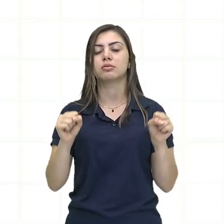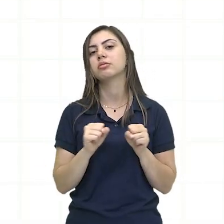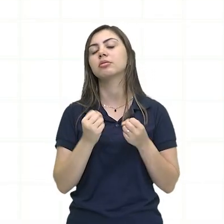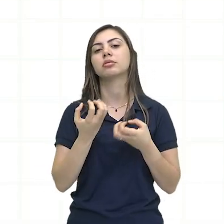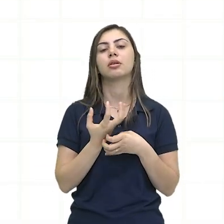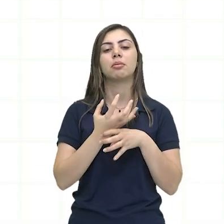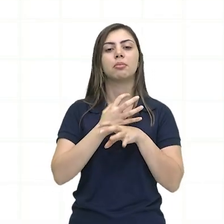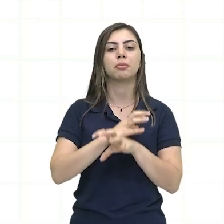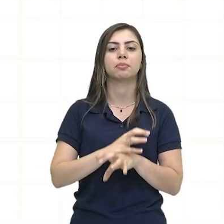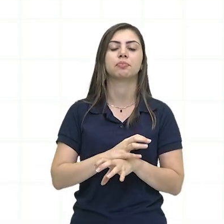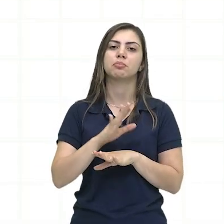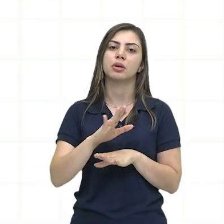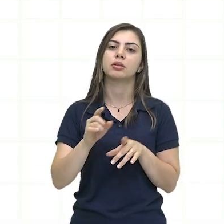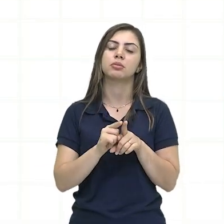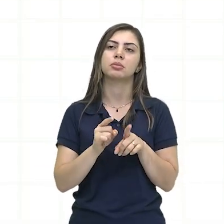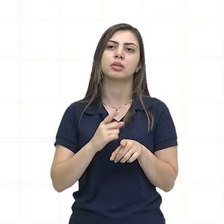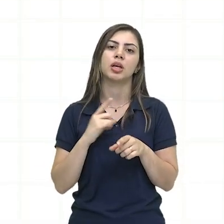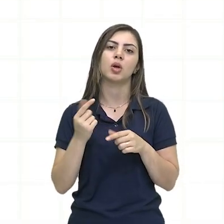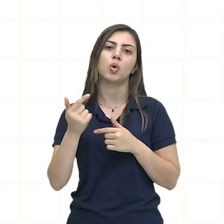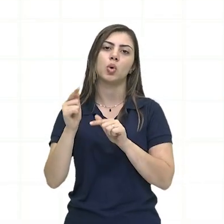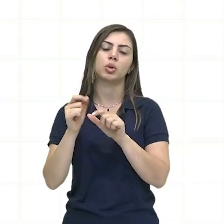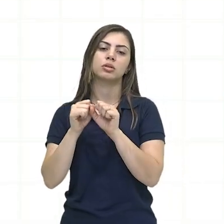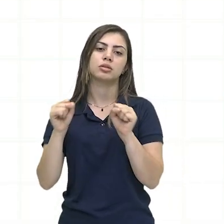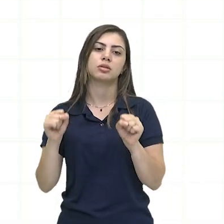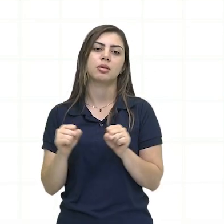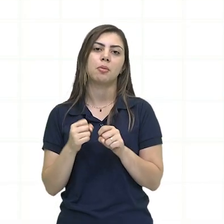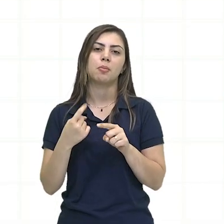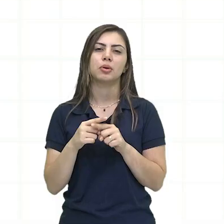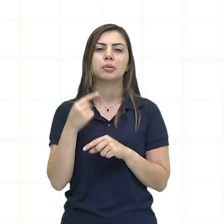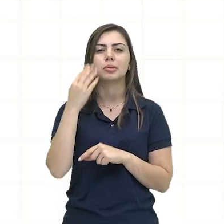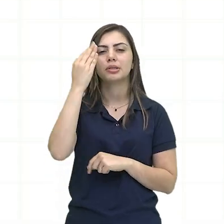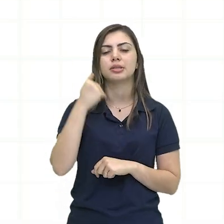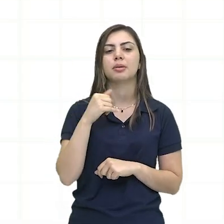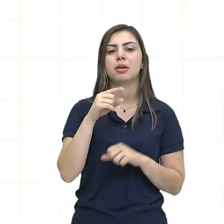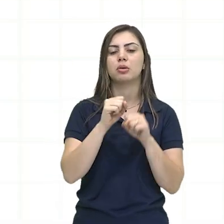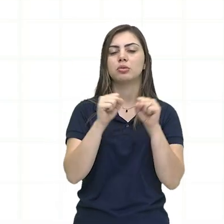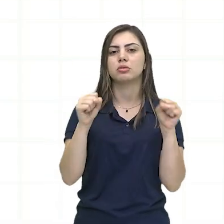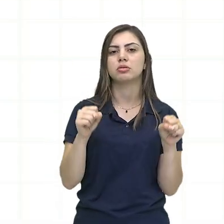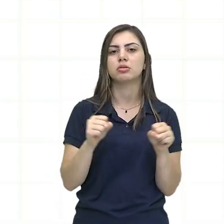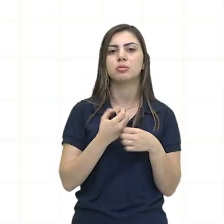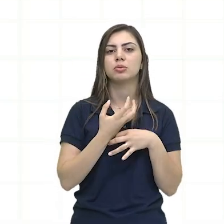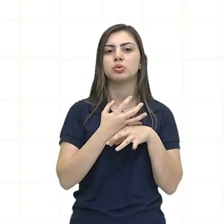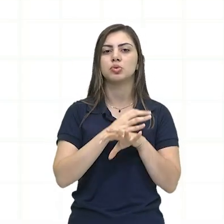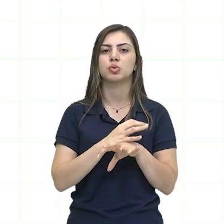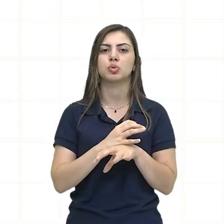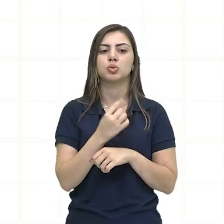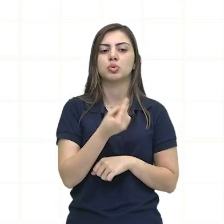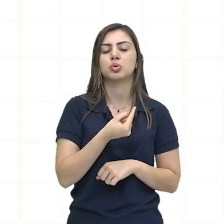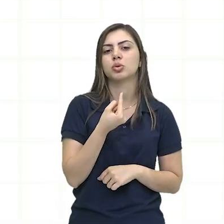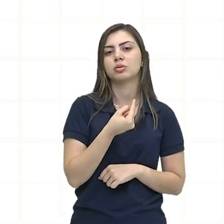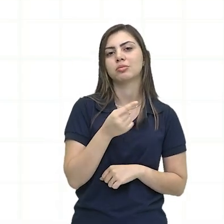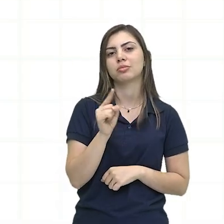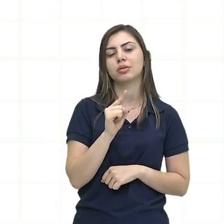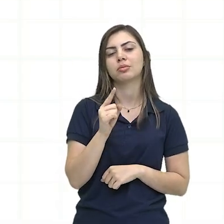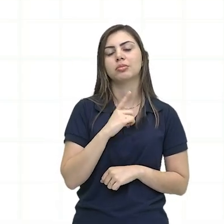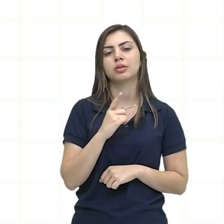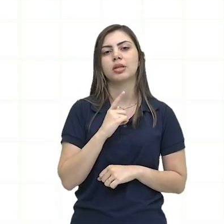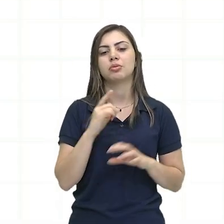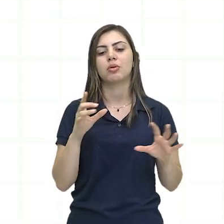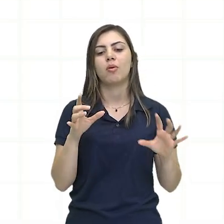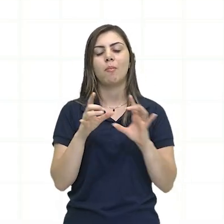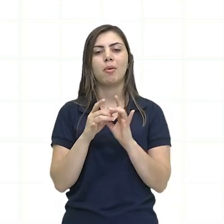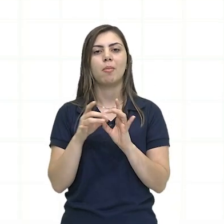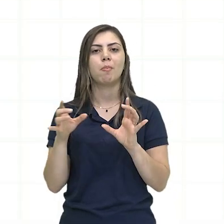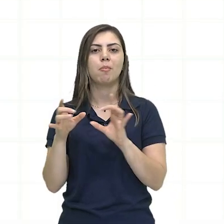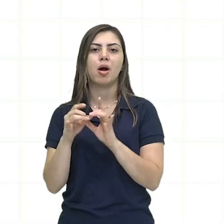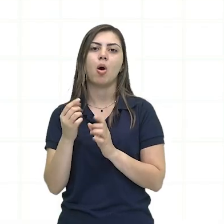porque o sistema esquelético ele não trabalha sozinho, né? Ele trabalha junto com outros sistemas, né? Tudo